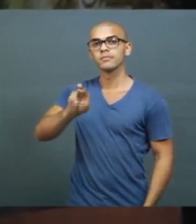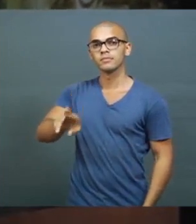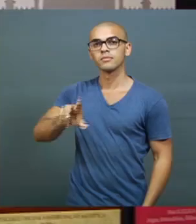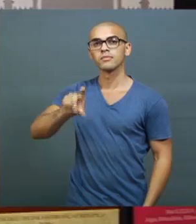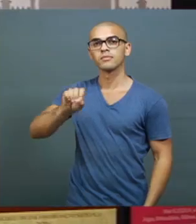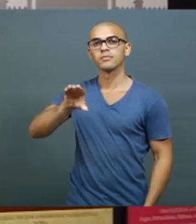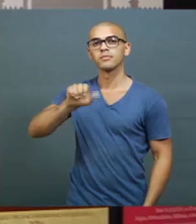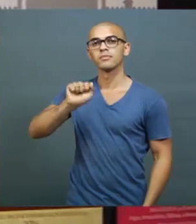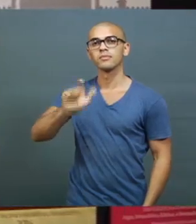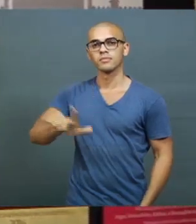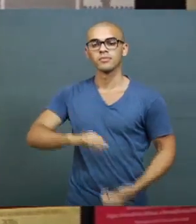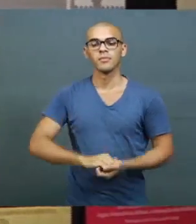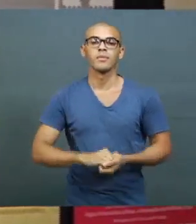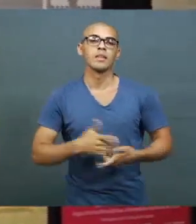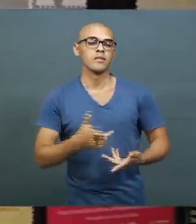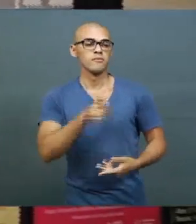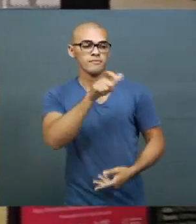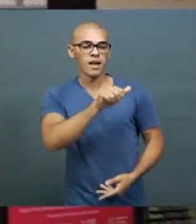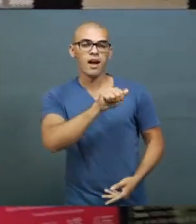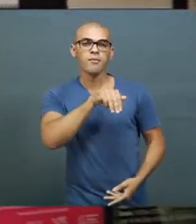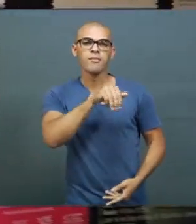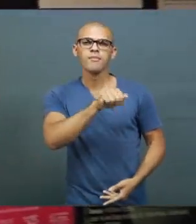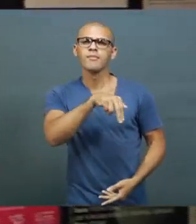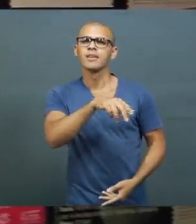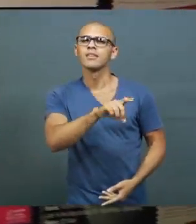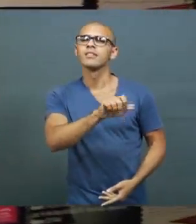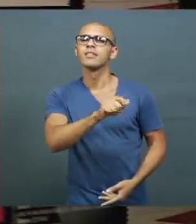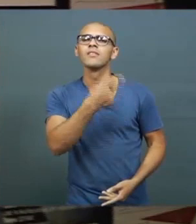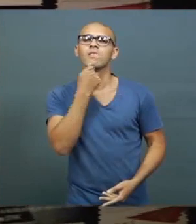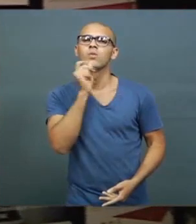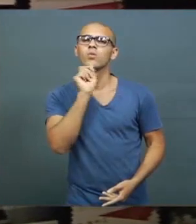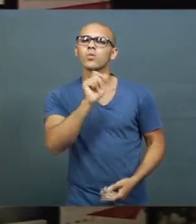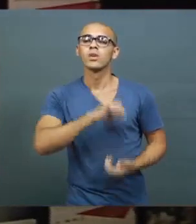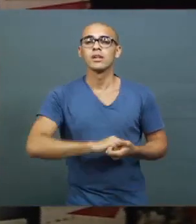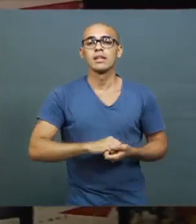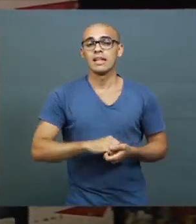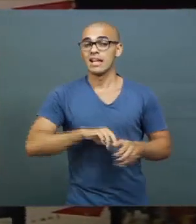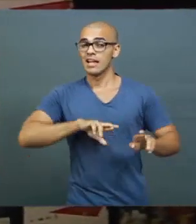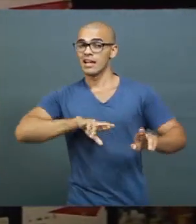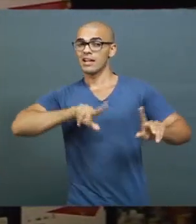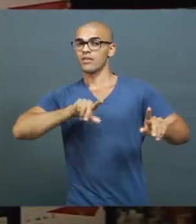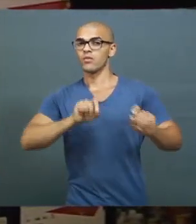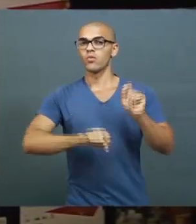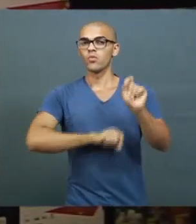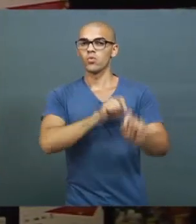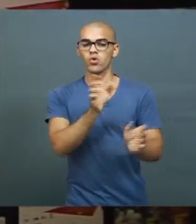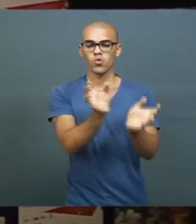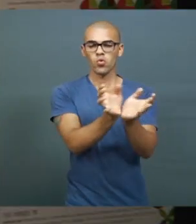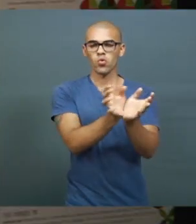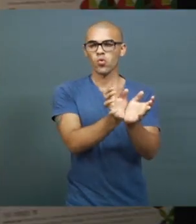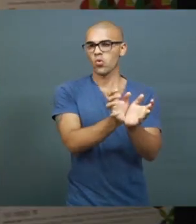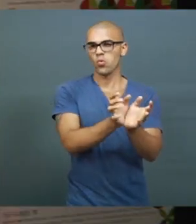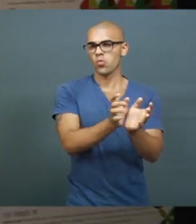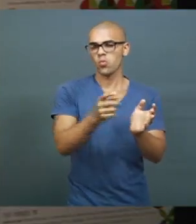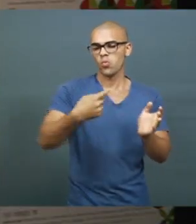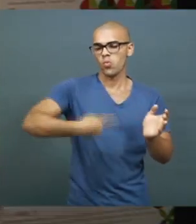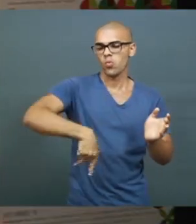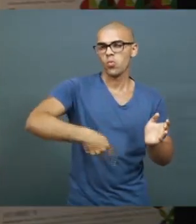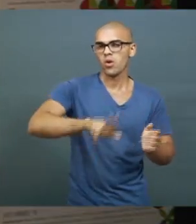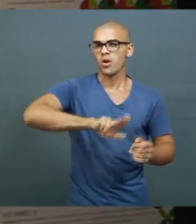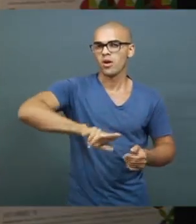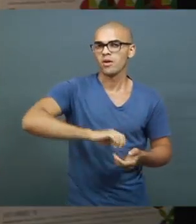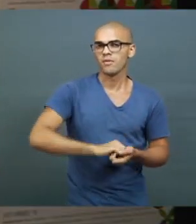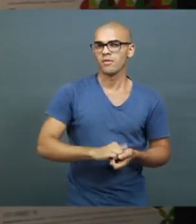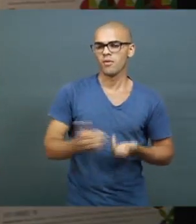a Trupe, têm um diferencial em relação às produções teatrais feitas nas grandes capitais do Brasil. É a diferença do eixo